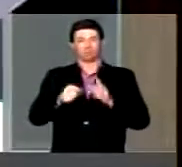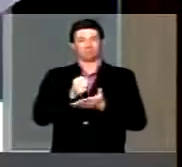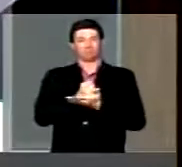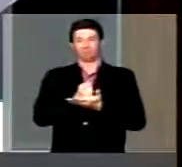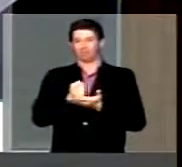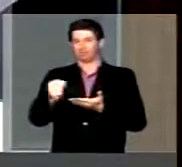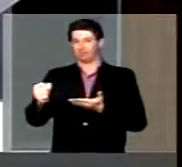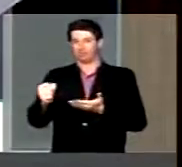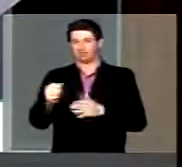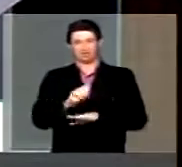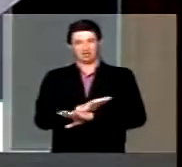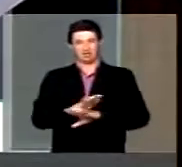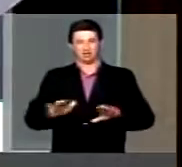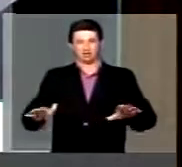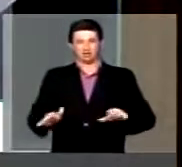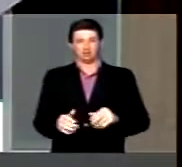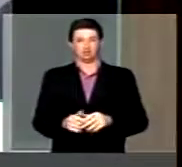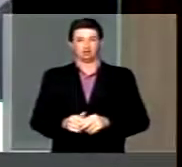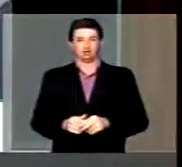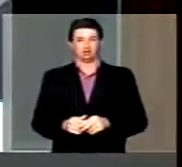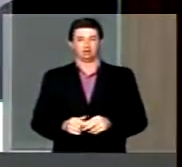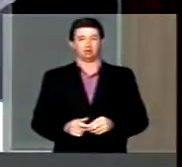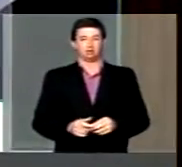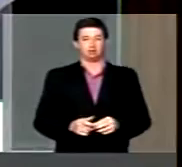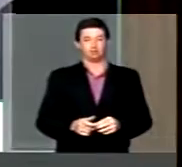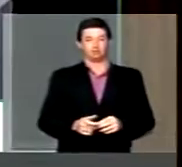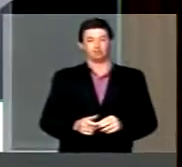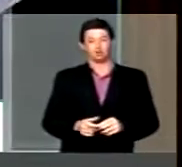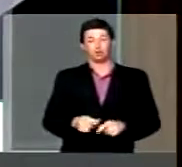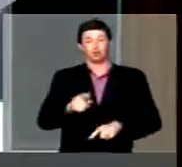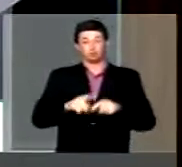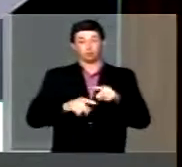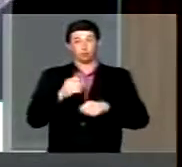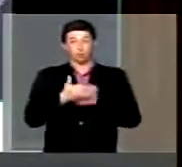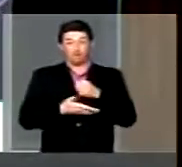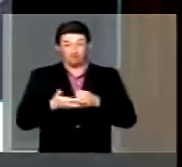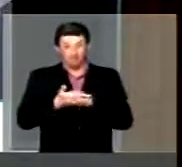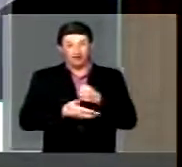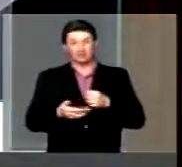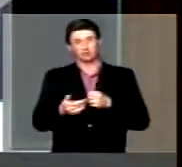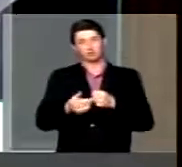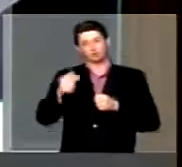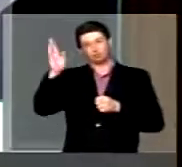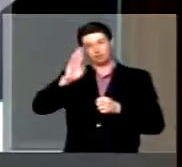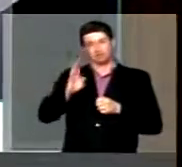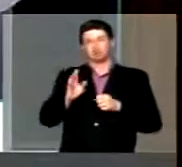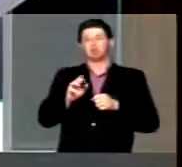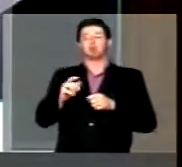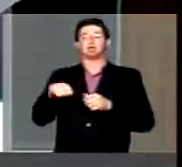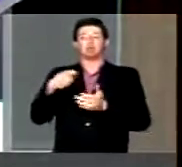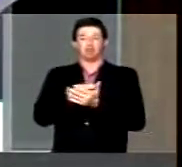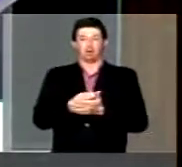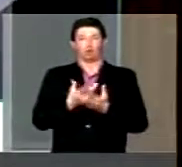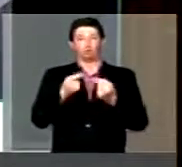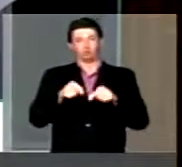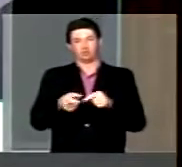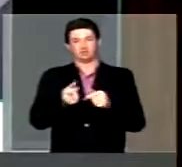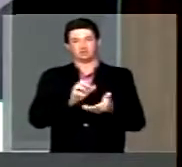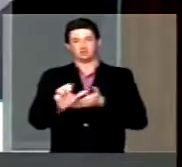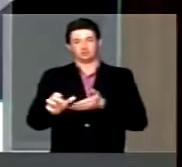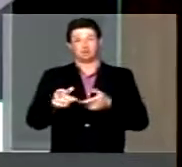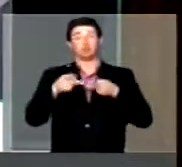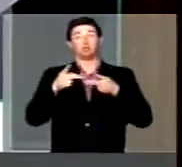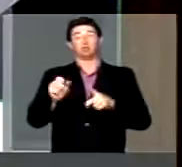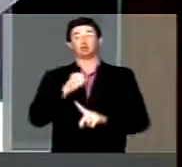esgotou. O boom das commodities, que financiou a farta oferta de crédito e a adoção de